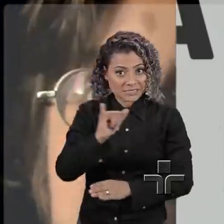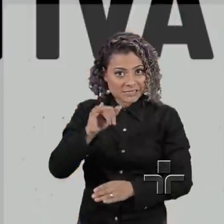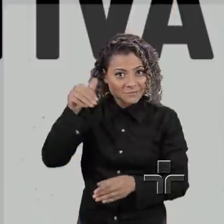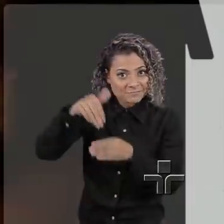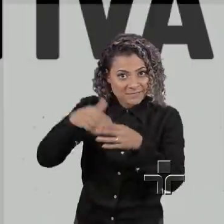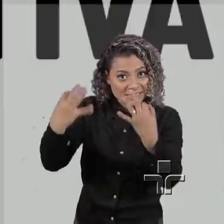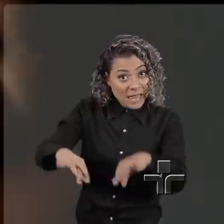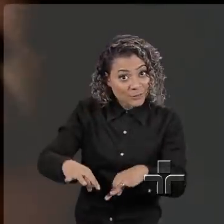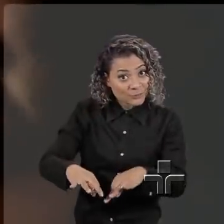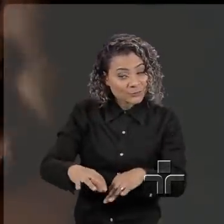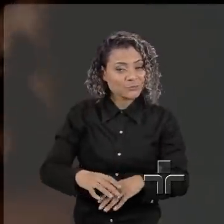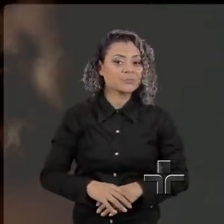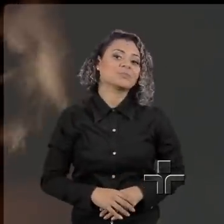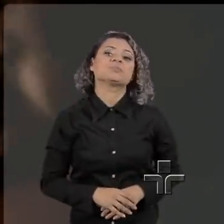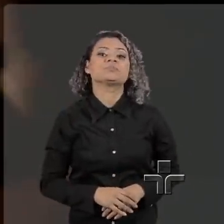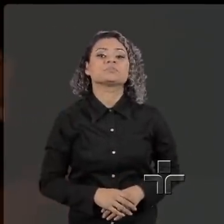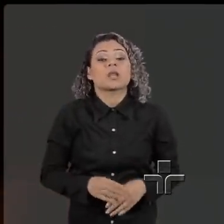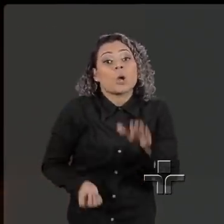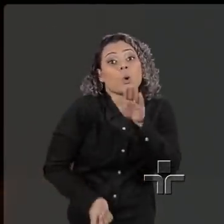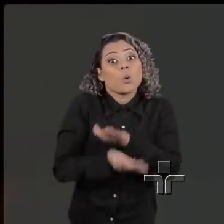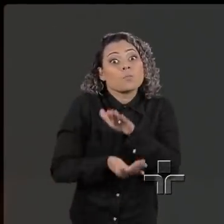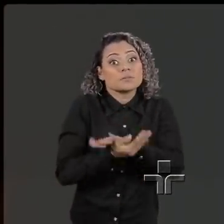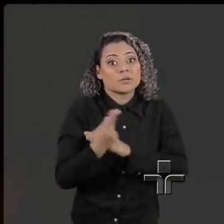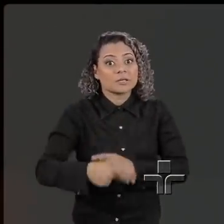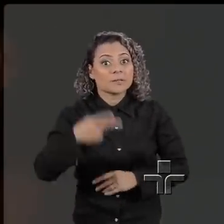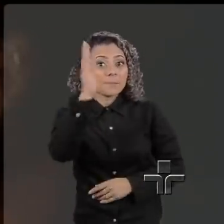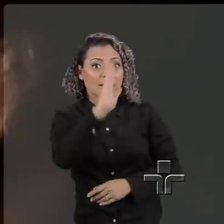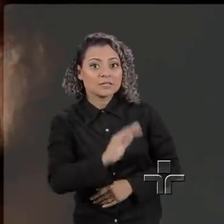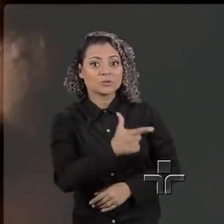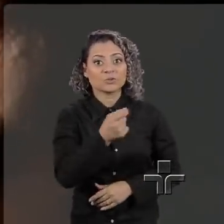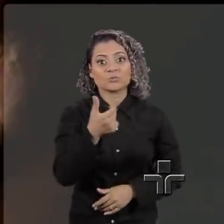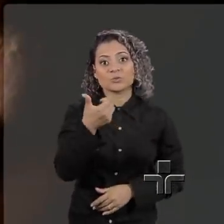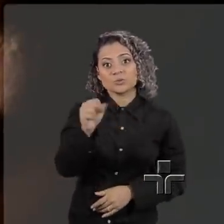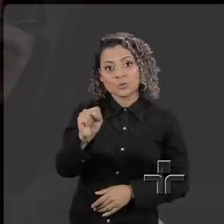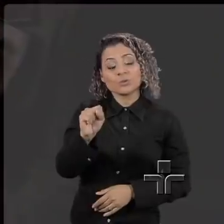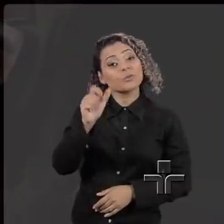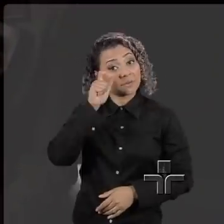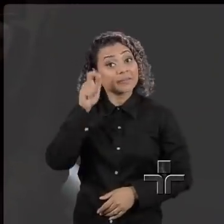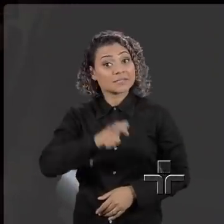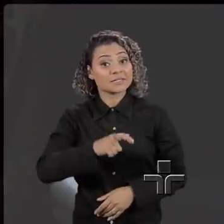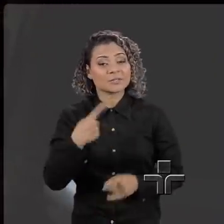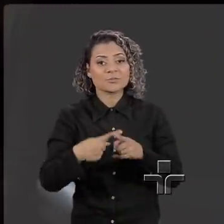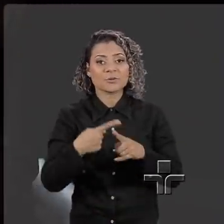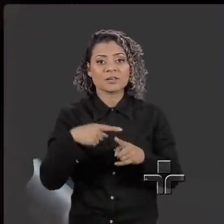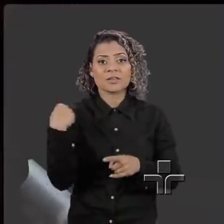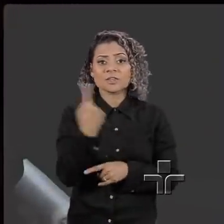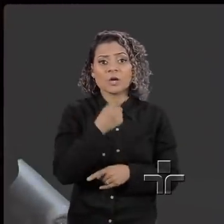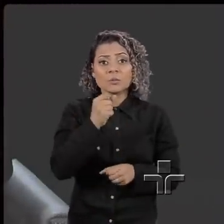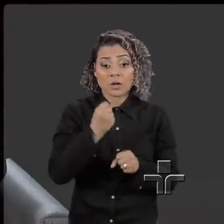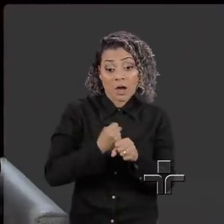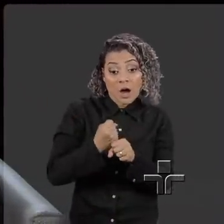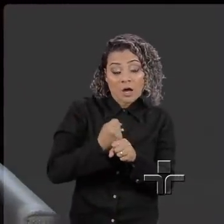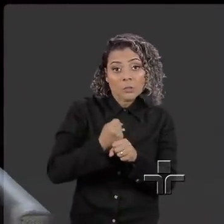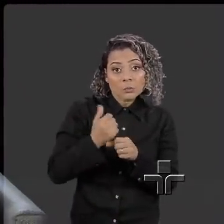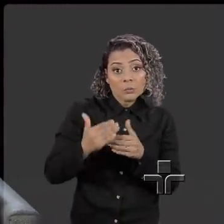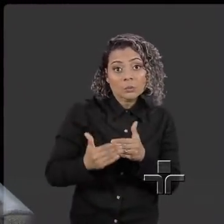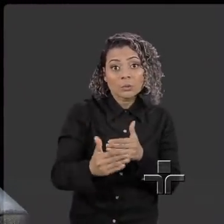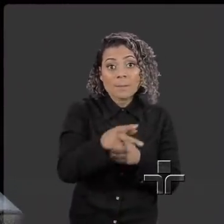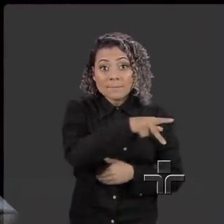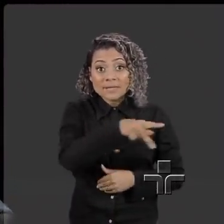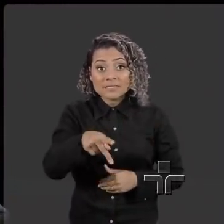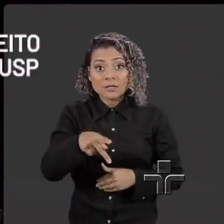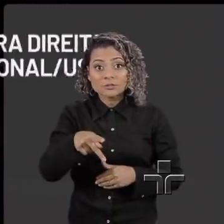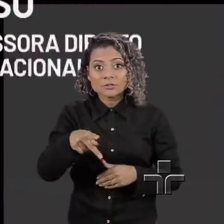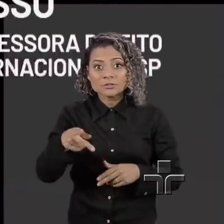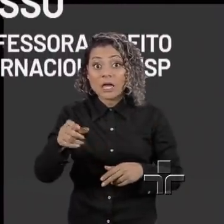pena. O saldo sobre corrupção no Brasil em 2018 é bastante interessante, porque nós terminamos um ano com um presidente preso,